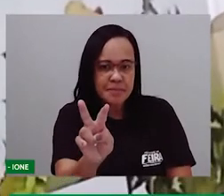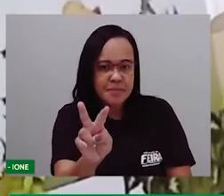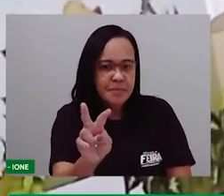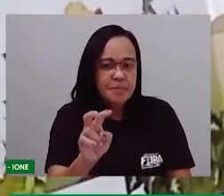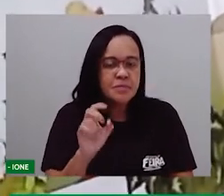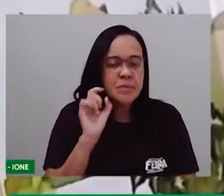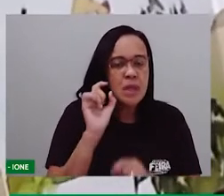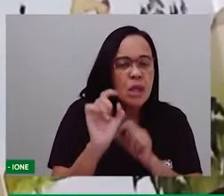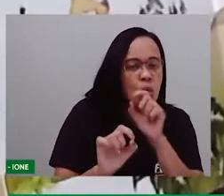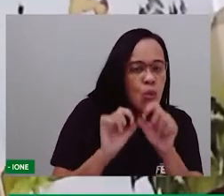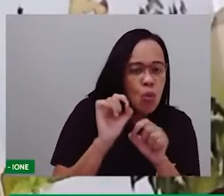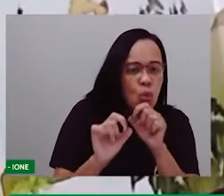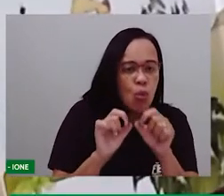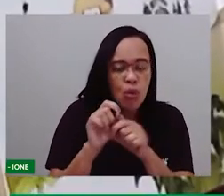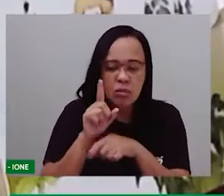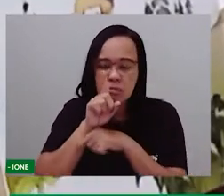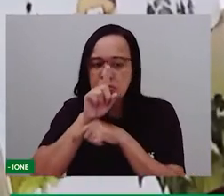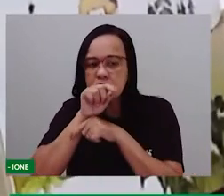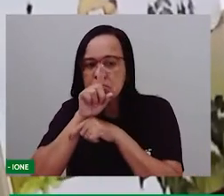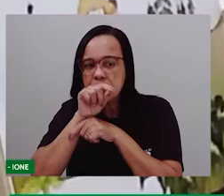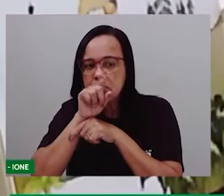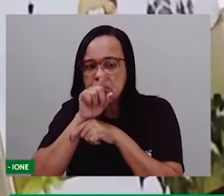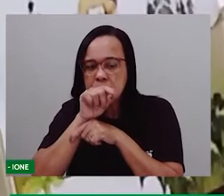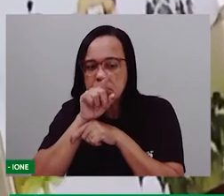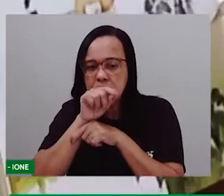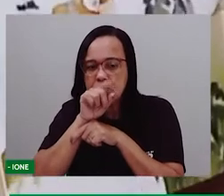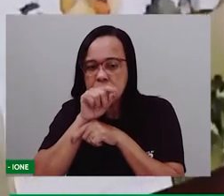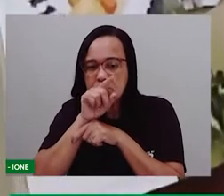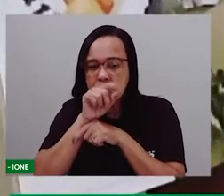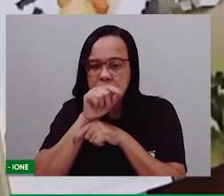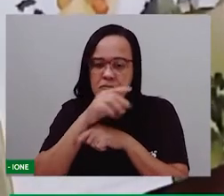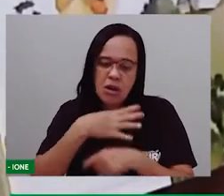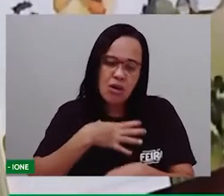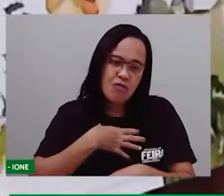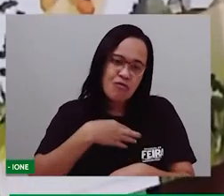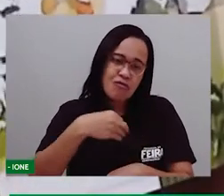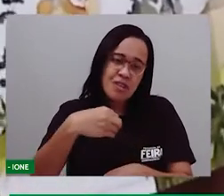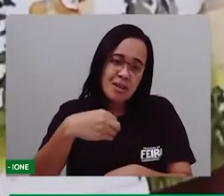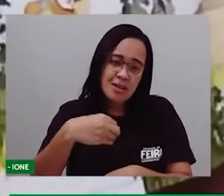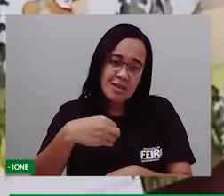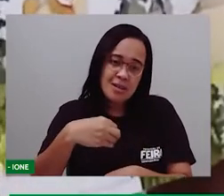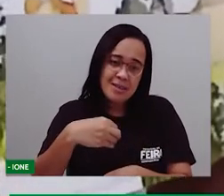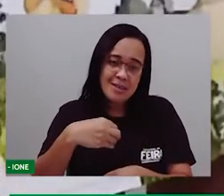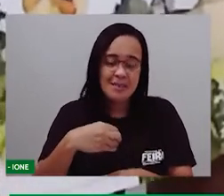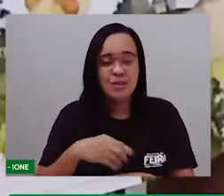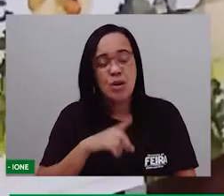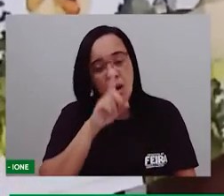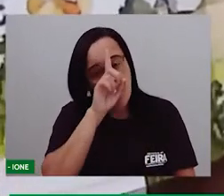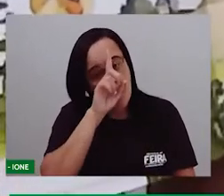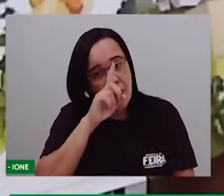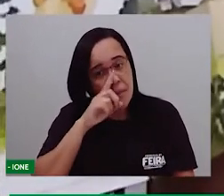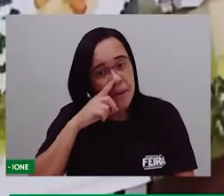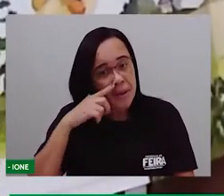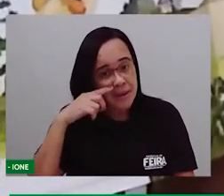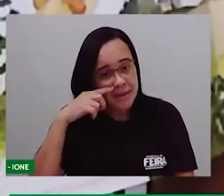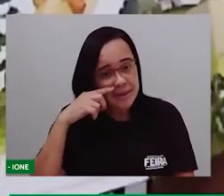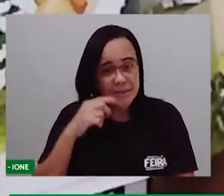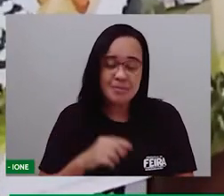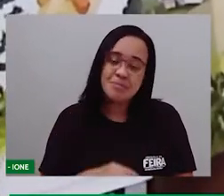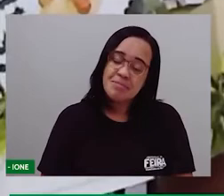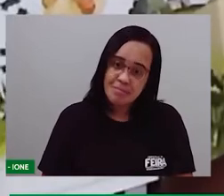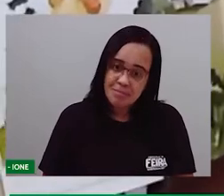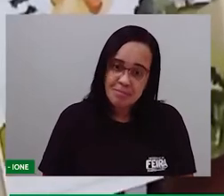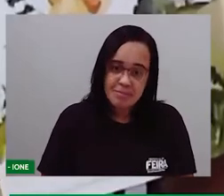e vi no chão o padrão de novo quase sempre amarei ele voltava de